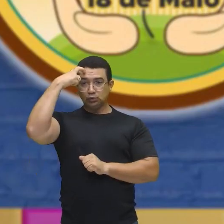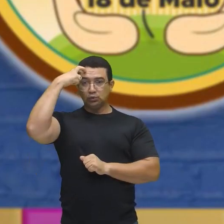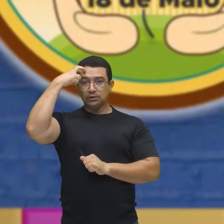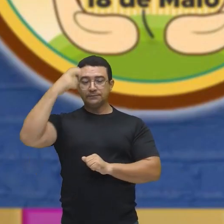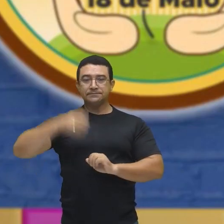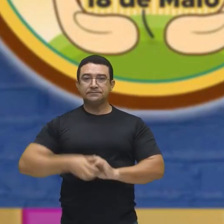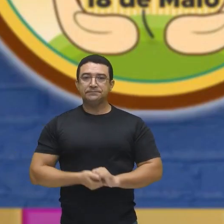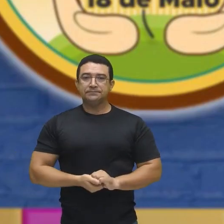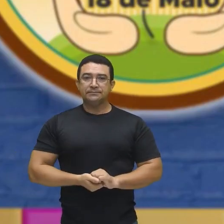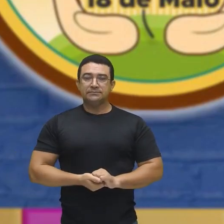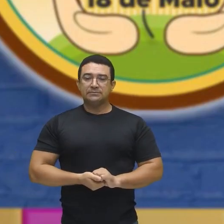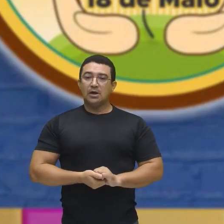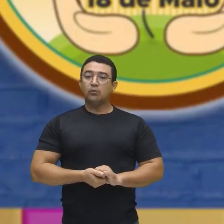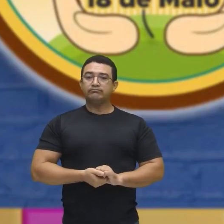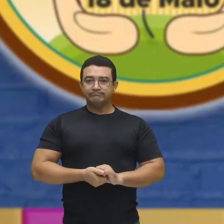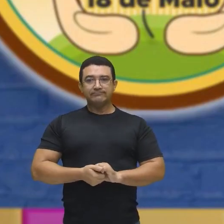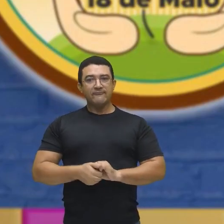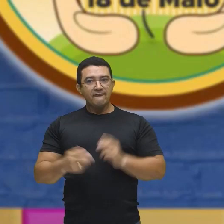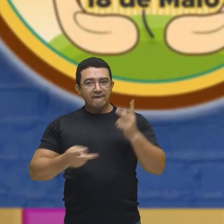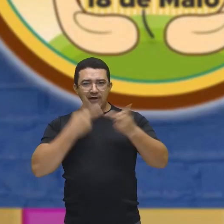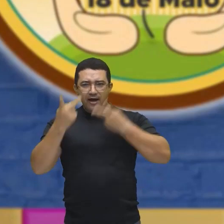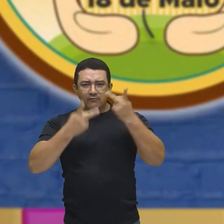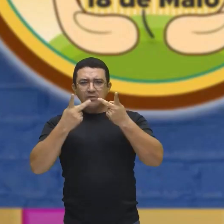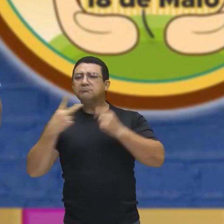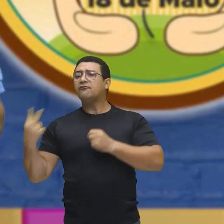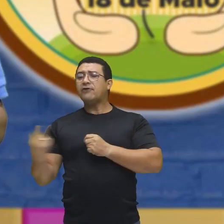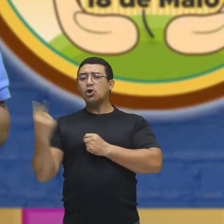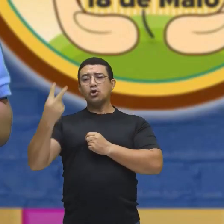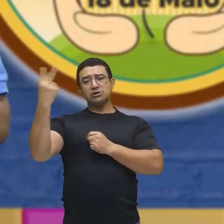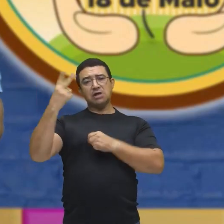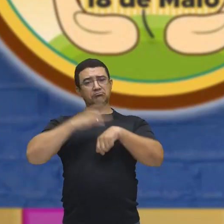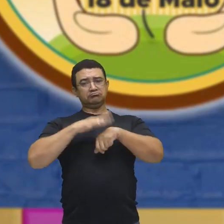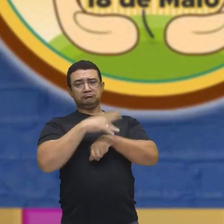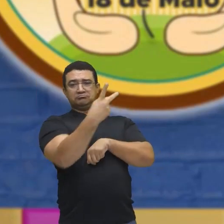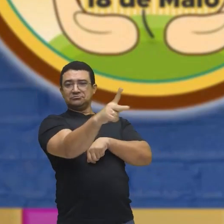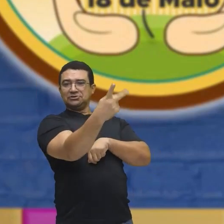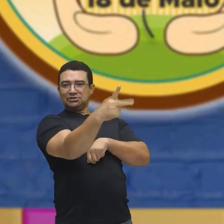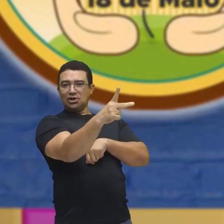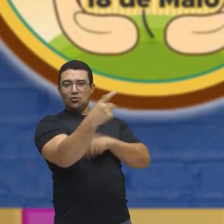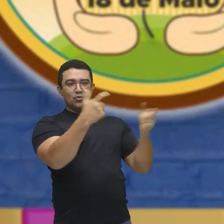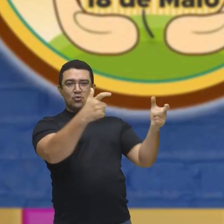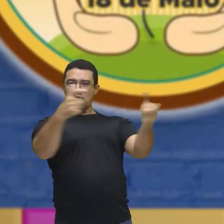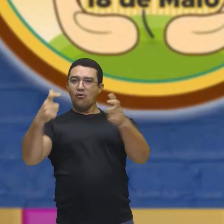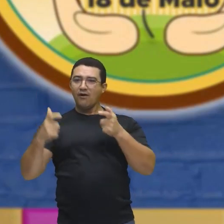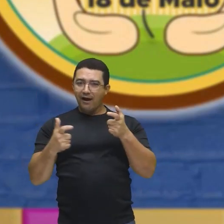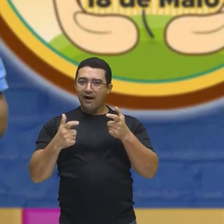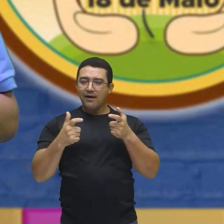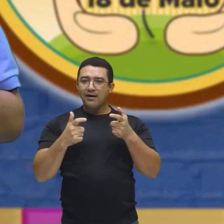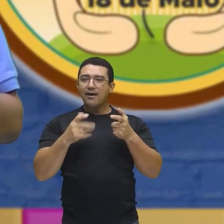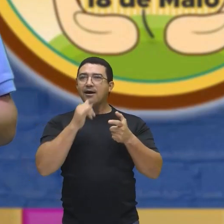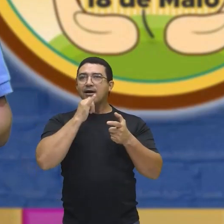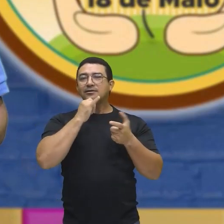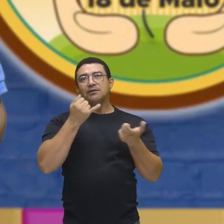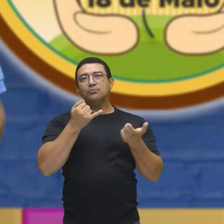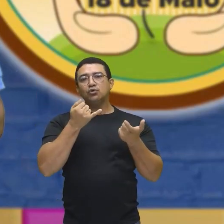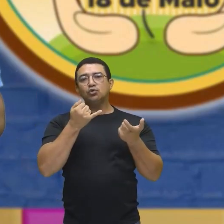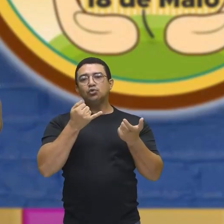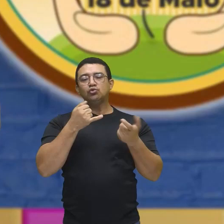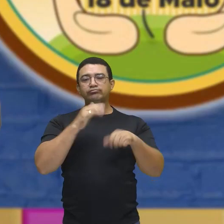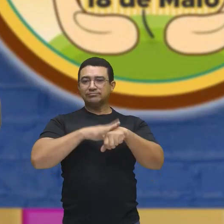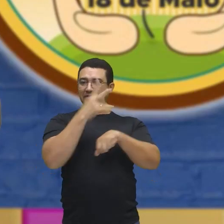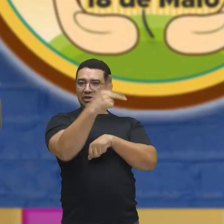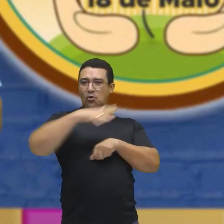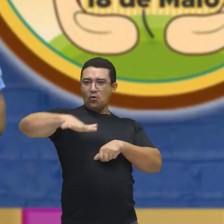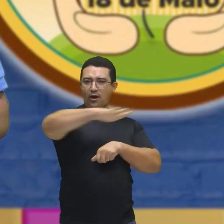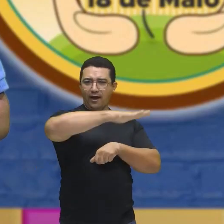isso. O que é isso? Valorizar o seu local, tanto local como mundial. Quando eu falo o seu meio ambiente,